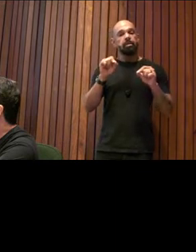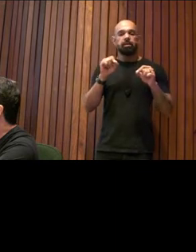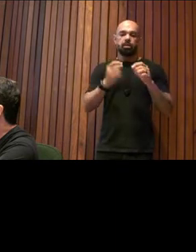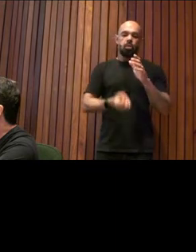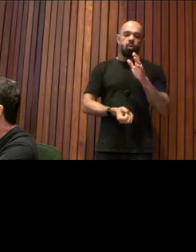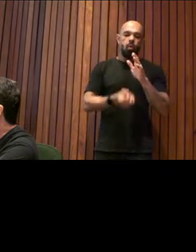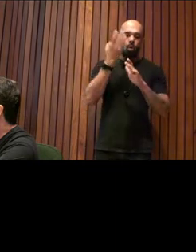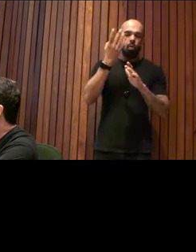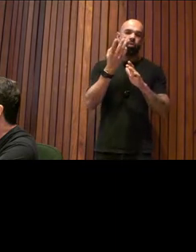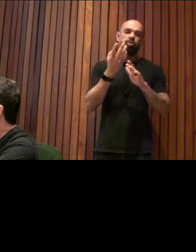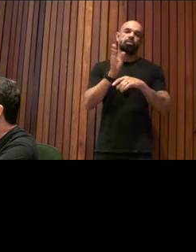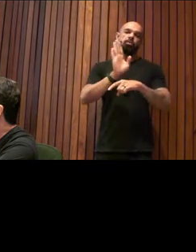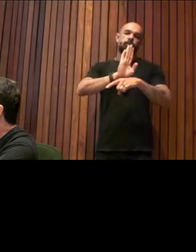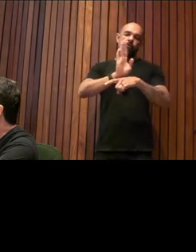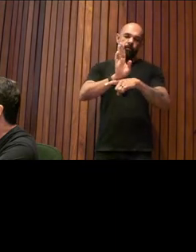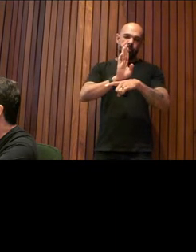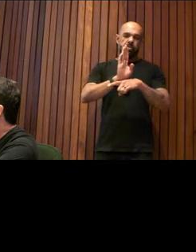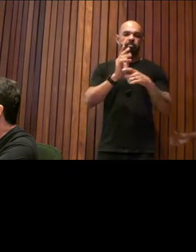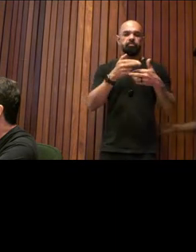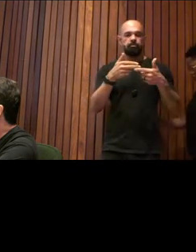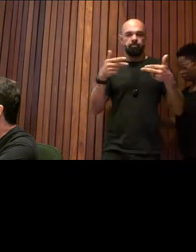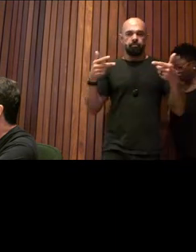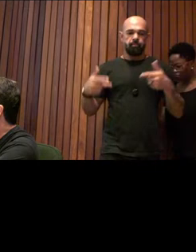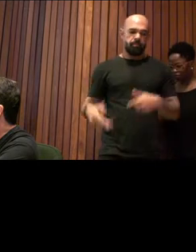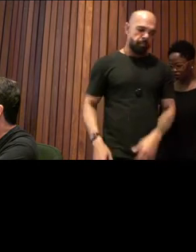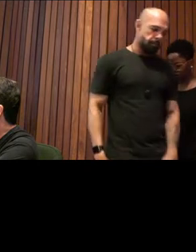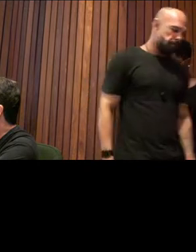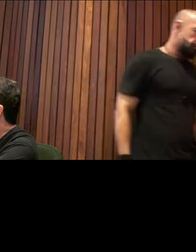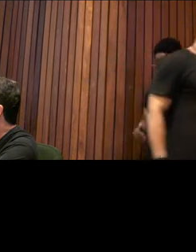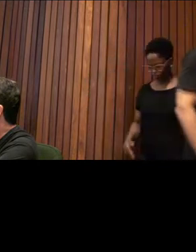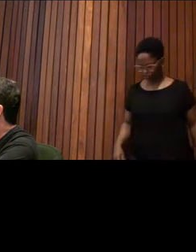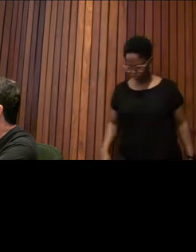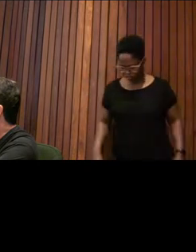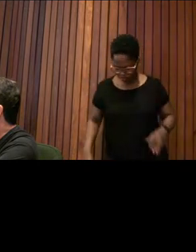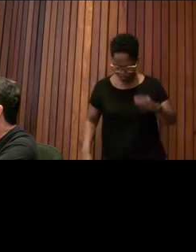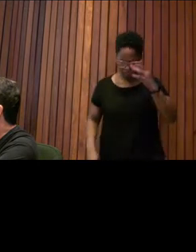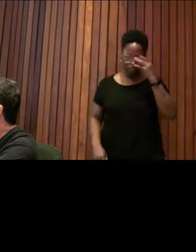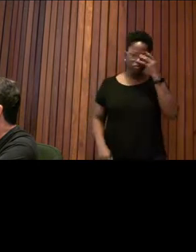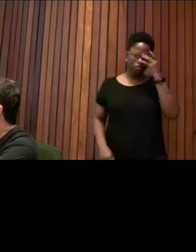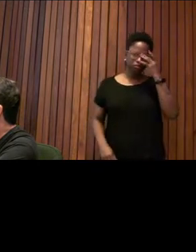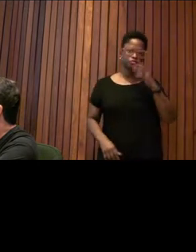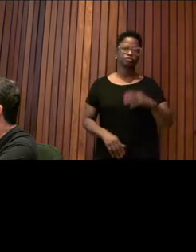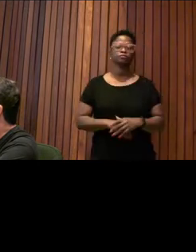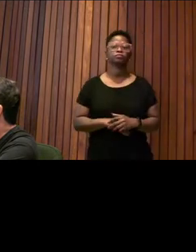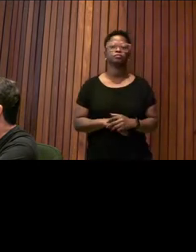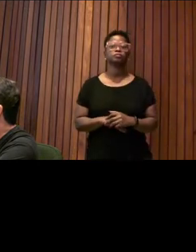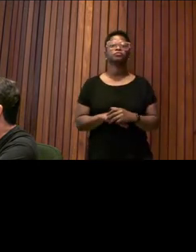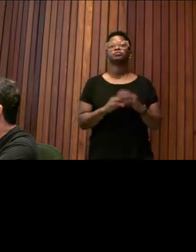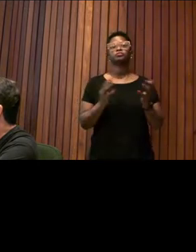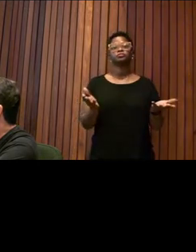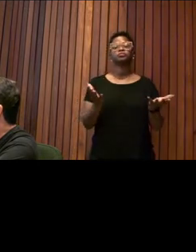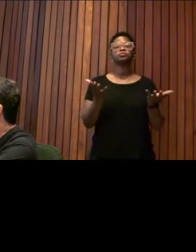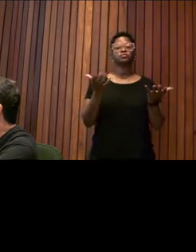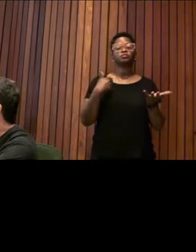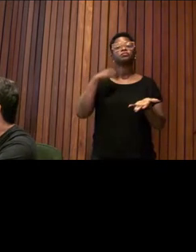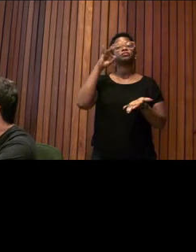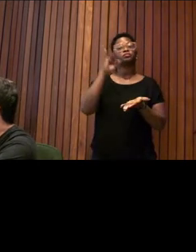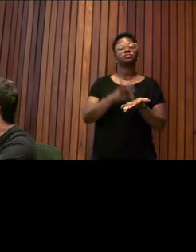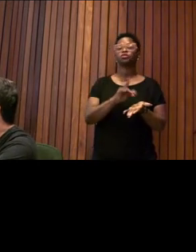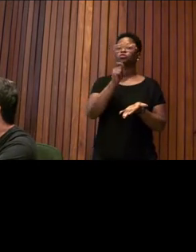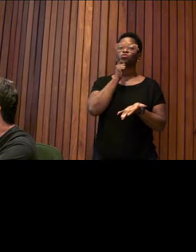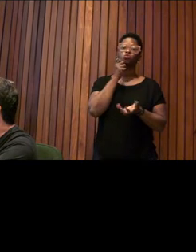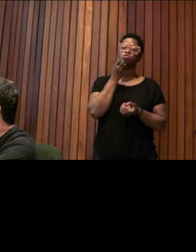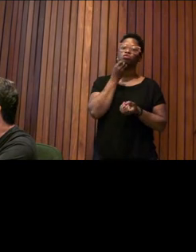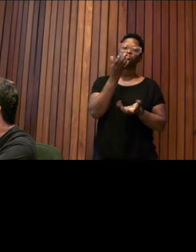construir nos filmes alguma coisa dessa vivência que eu tive com vocês. Né? Então, assim, eu realmente não tenho muito